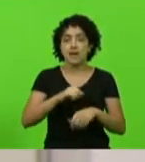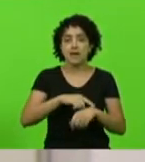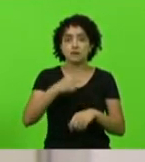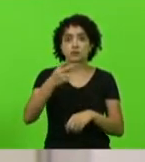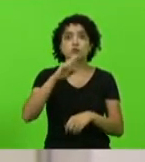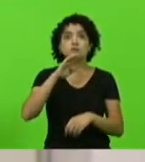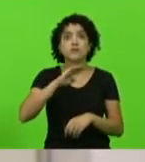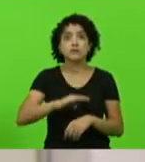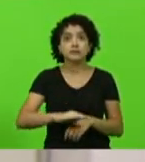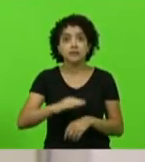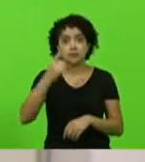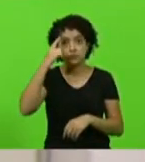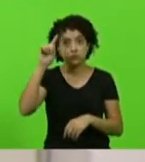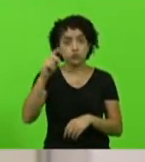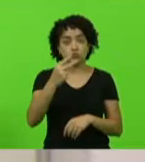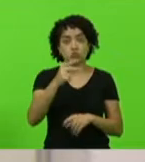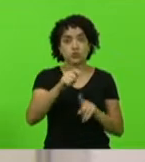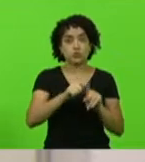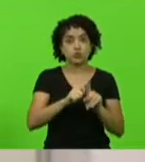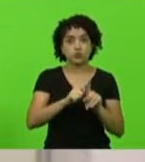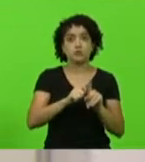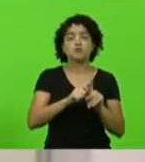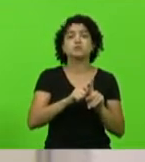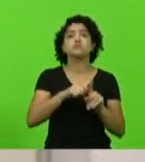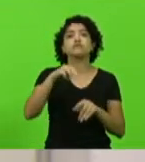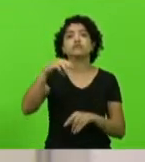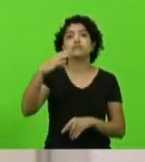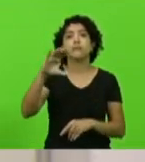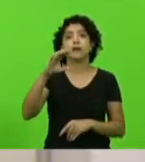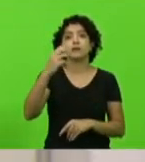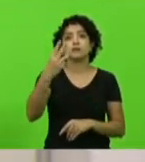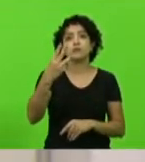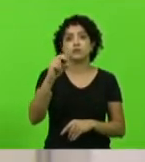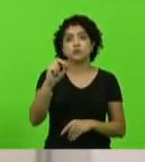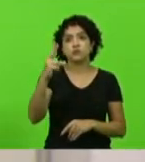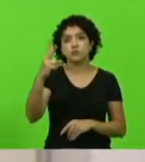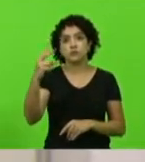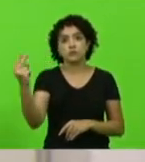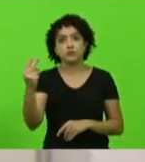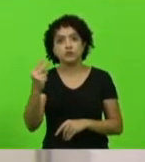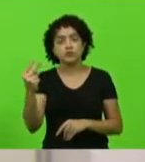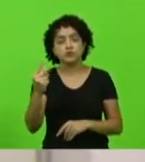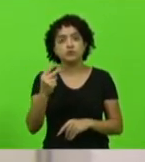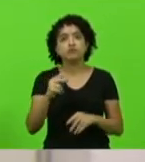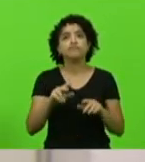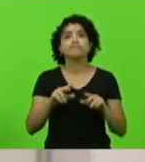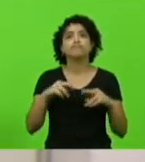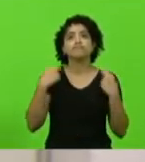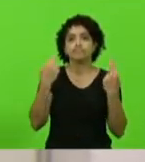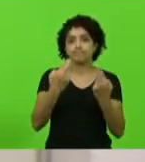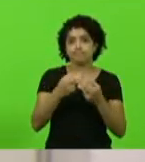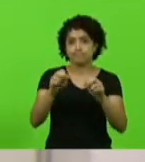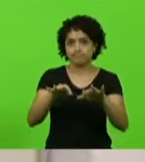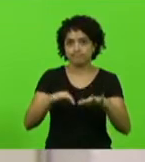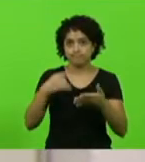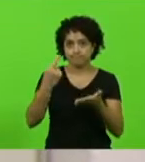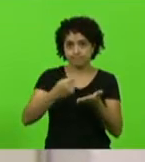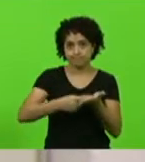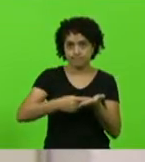horas do dia 2 de março de 2022, nesta cidade de Florianópolis, reuniu-se a Assembleia Legislativa em sessão